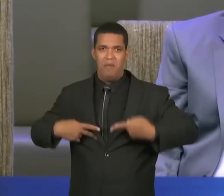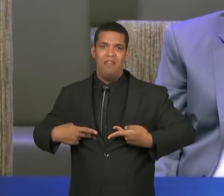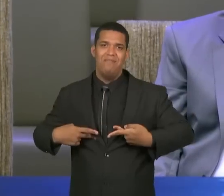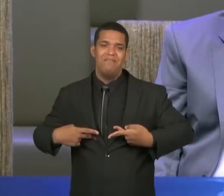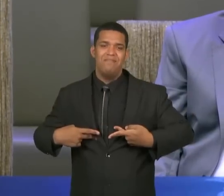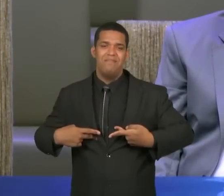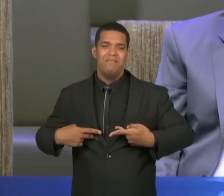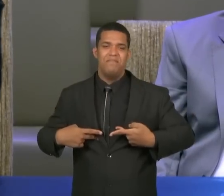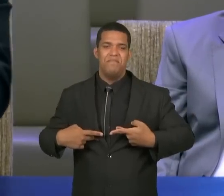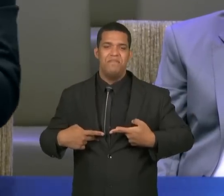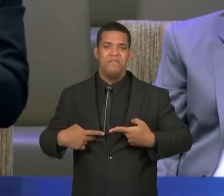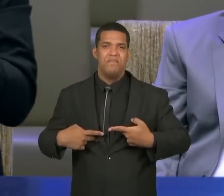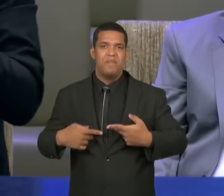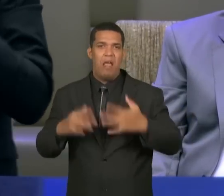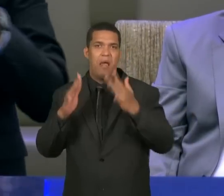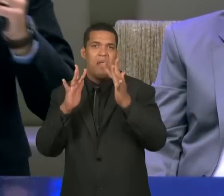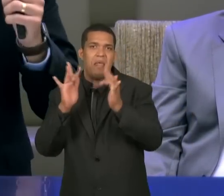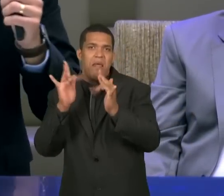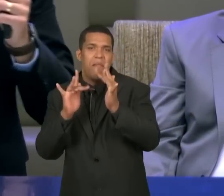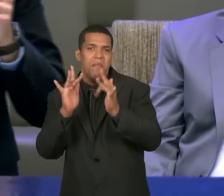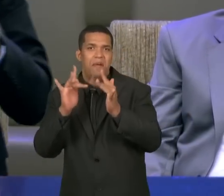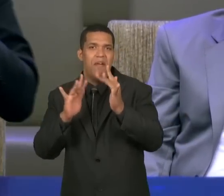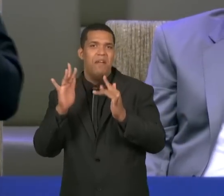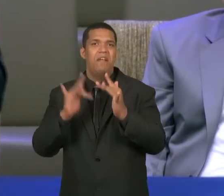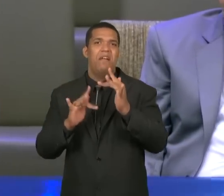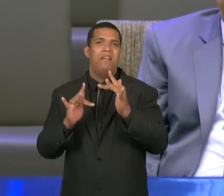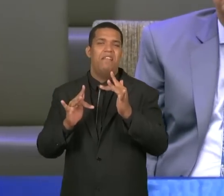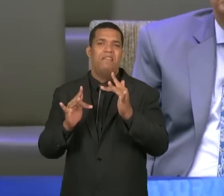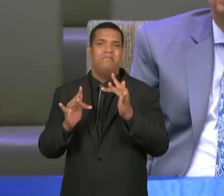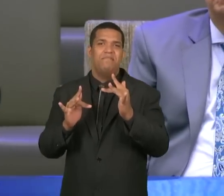Paixões aventuras